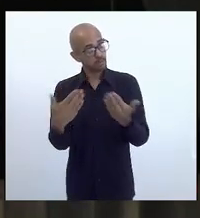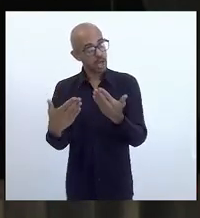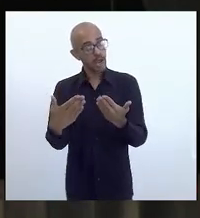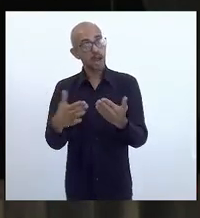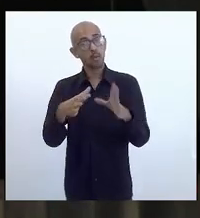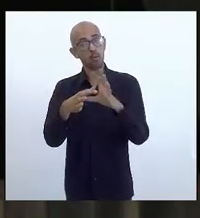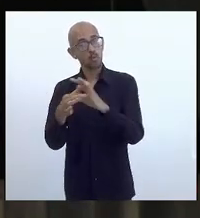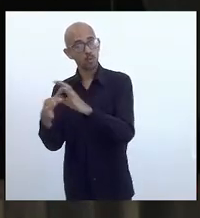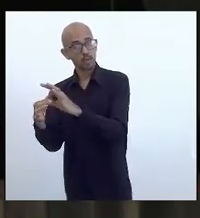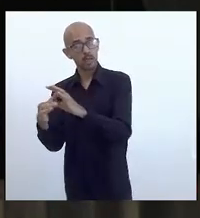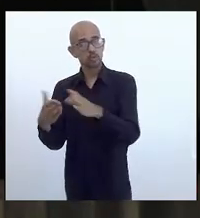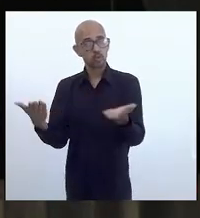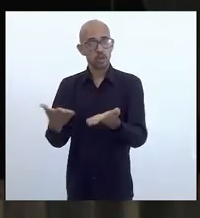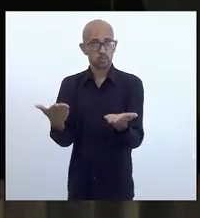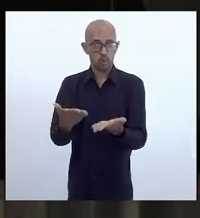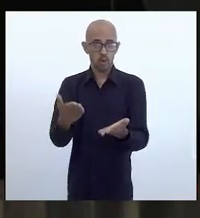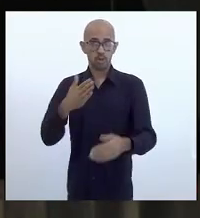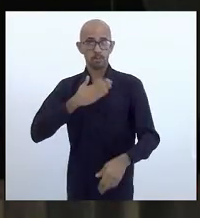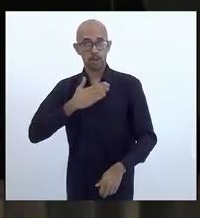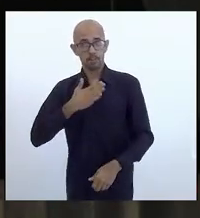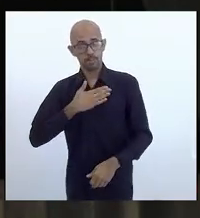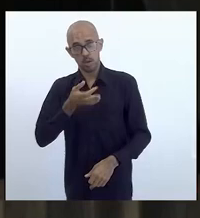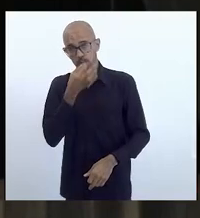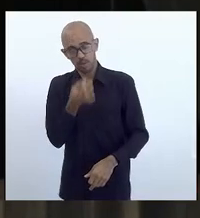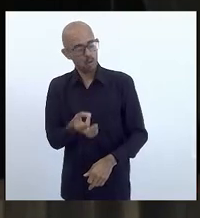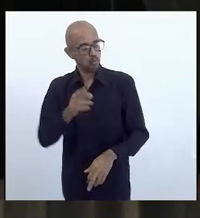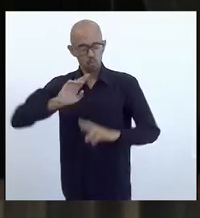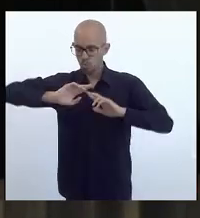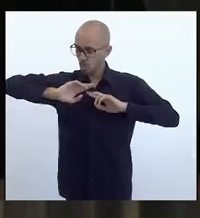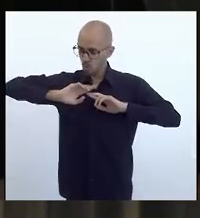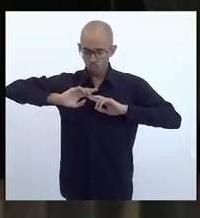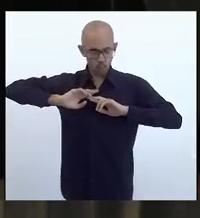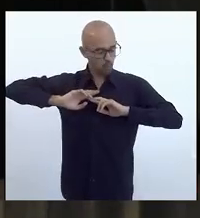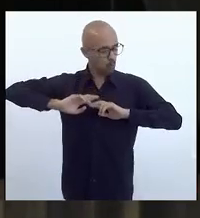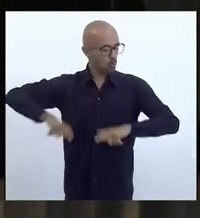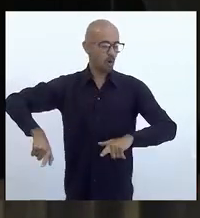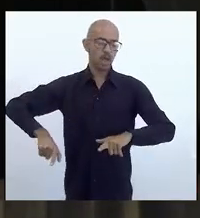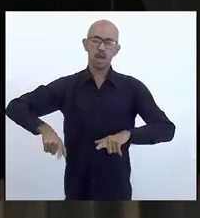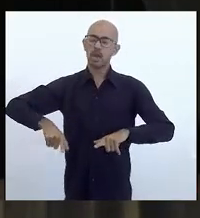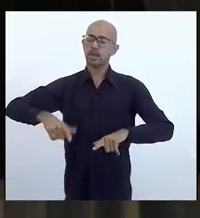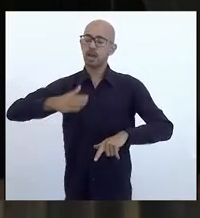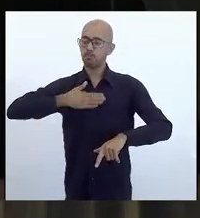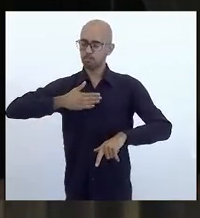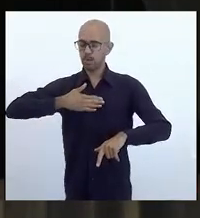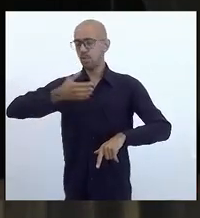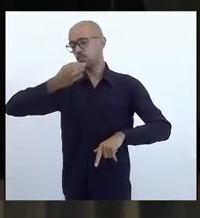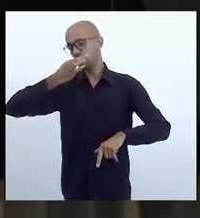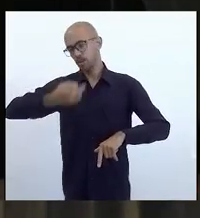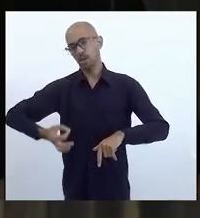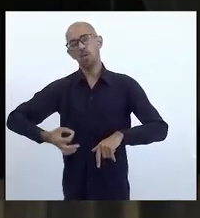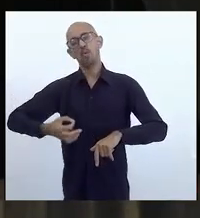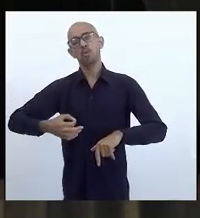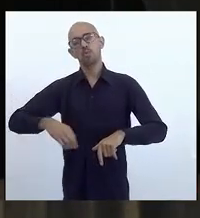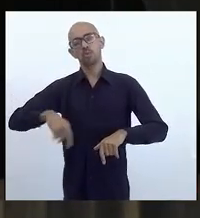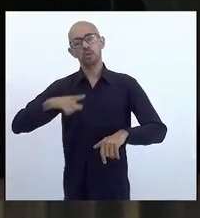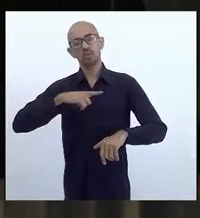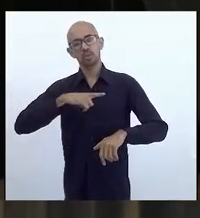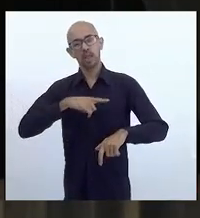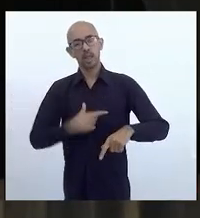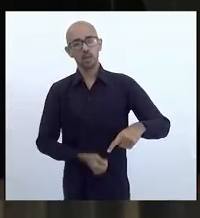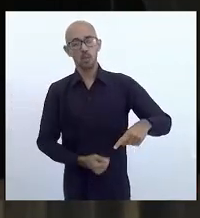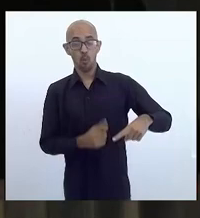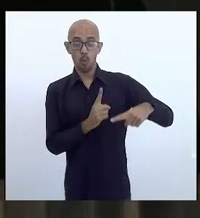cenário da economia, o que me parece que não foi... no meu modo de ver, um certo